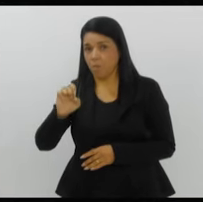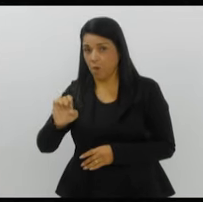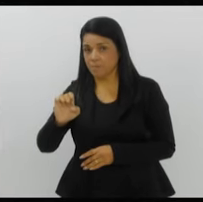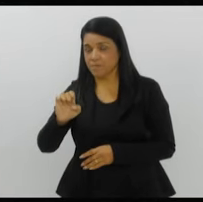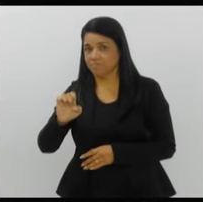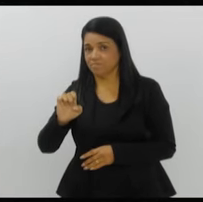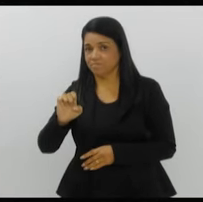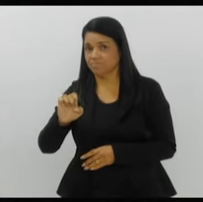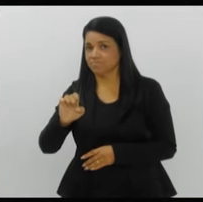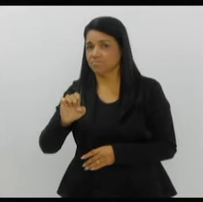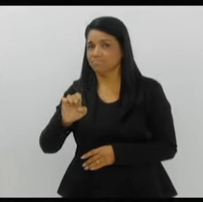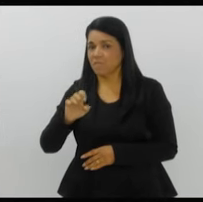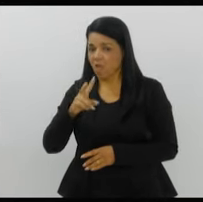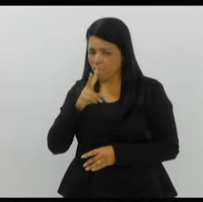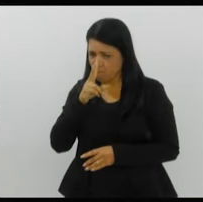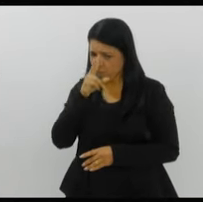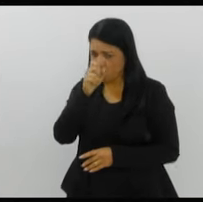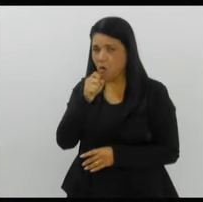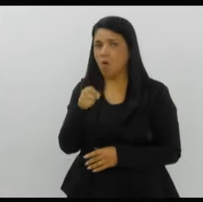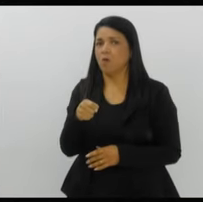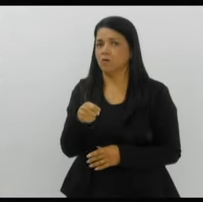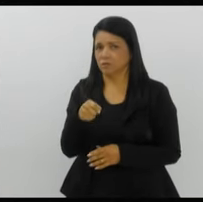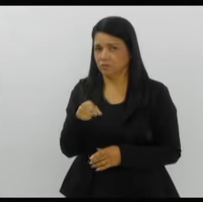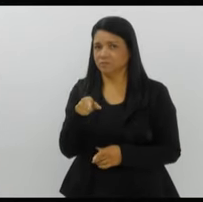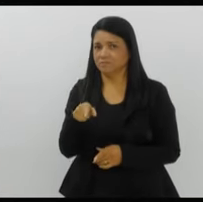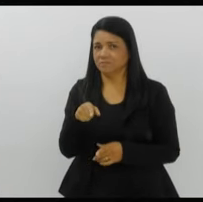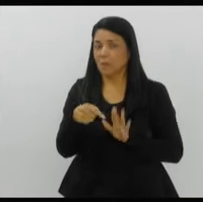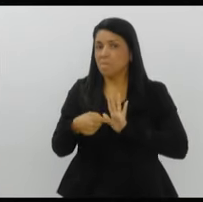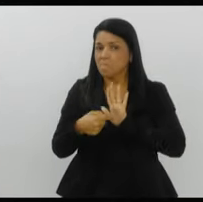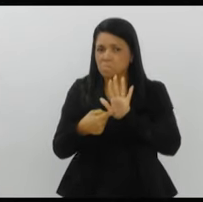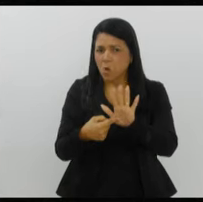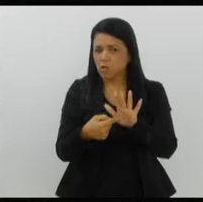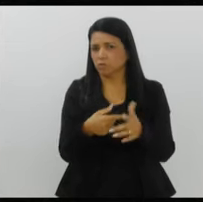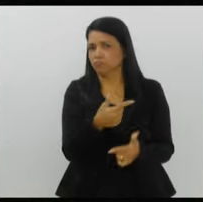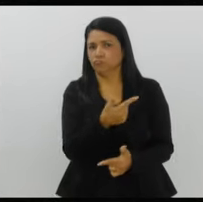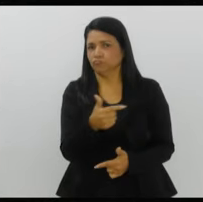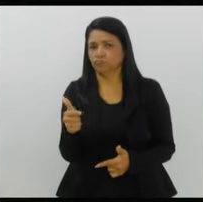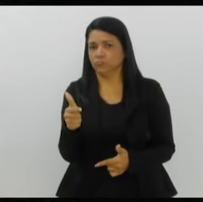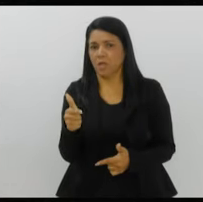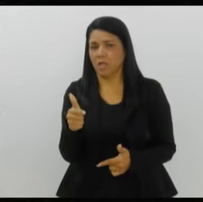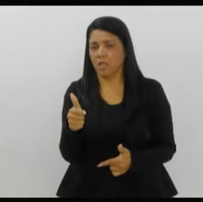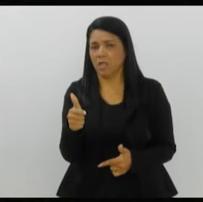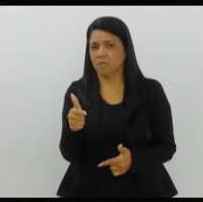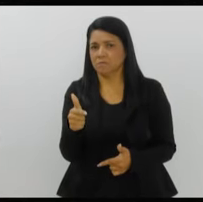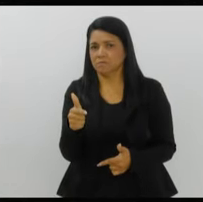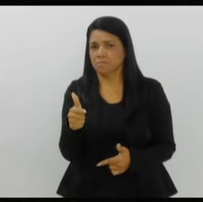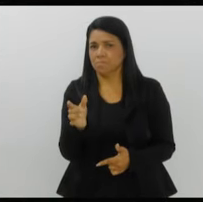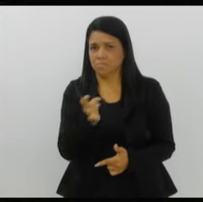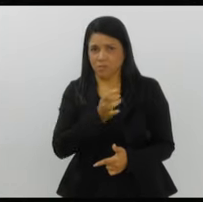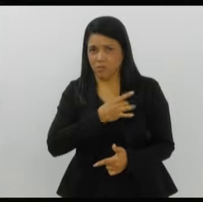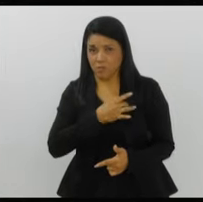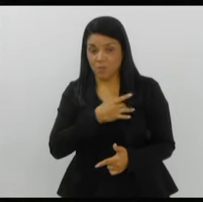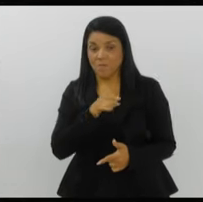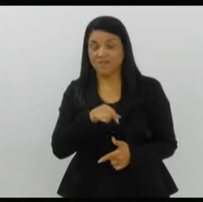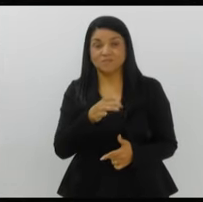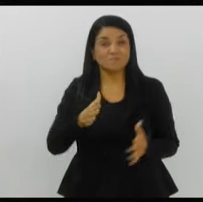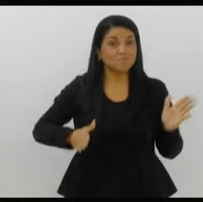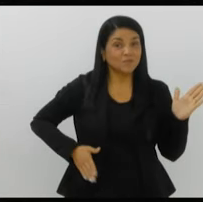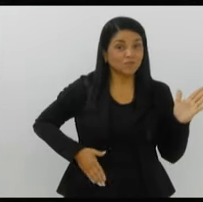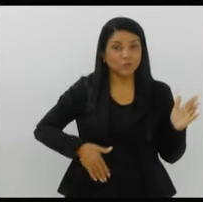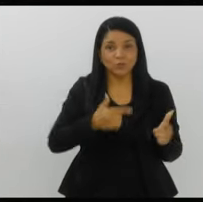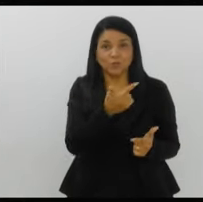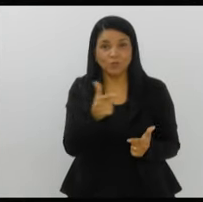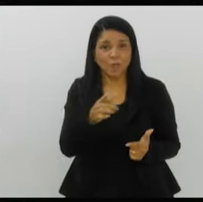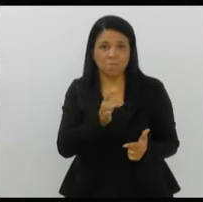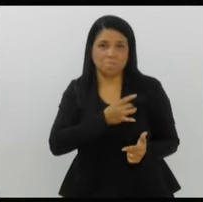de todos e mostra hoje que eles não estão temendo nem o BOPE. Quem que eles vão temer? A coisa que Deus